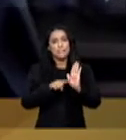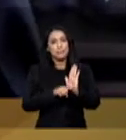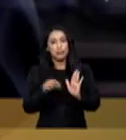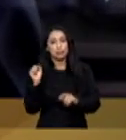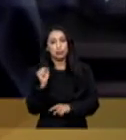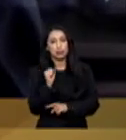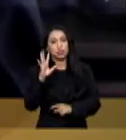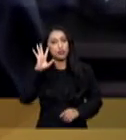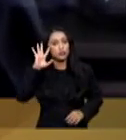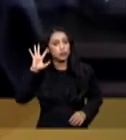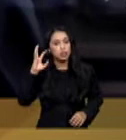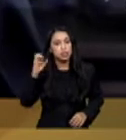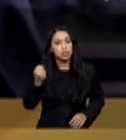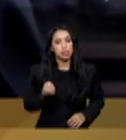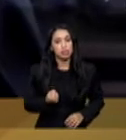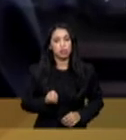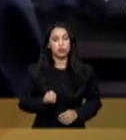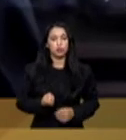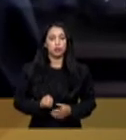de decisão,